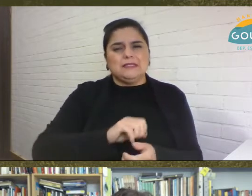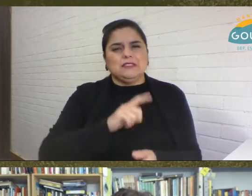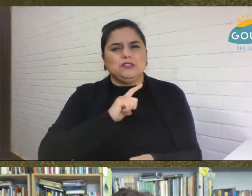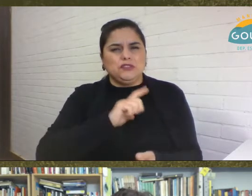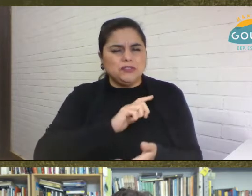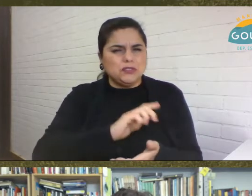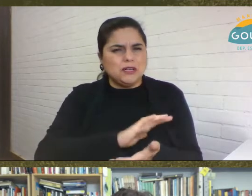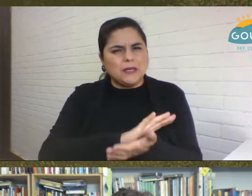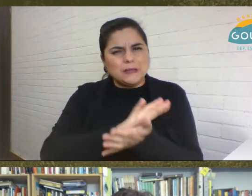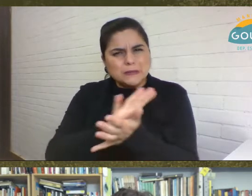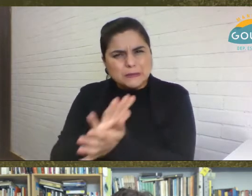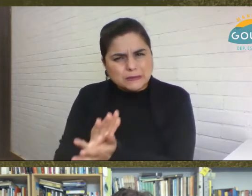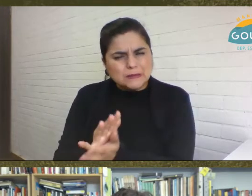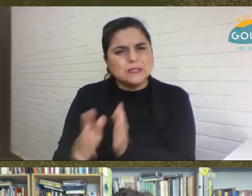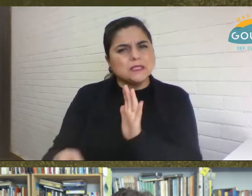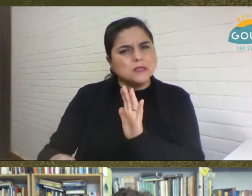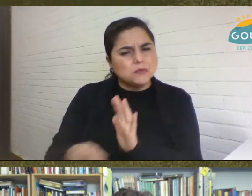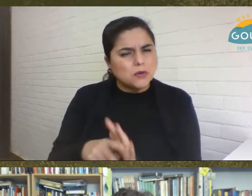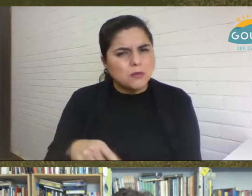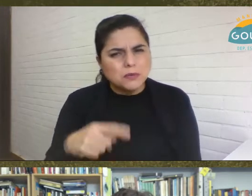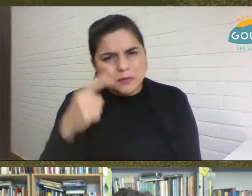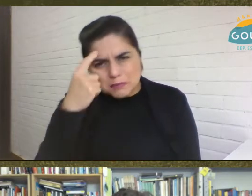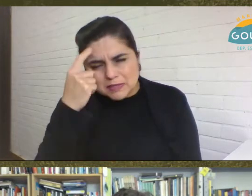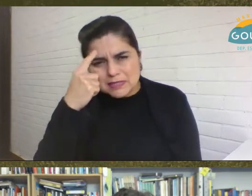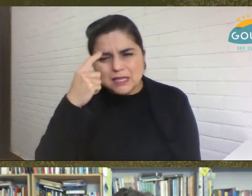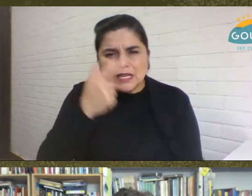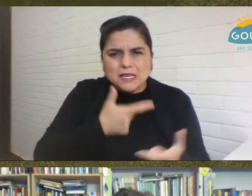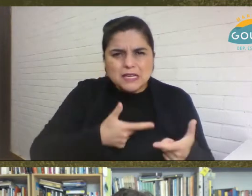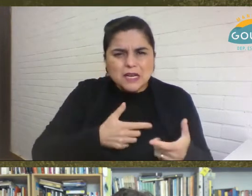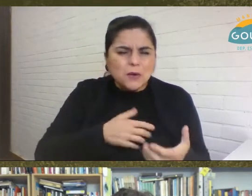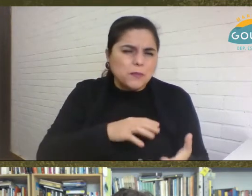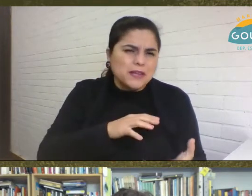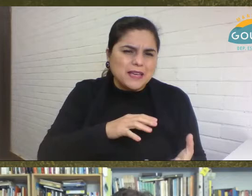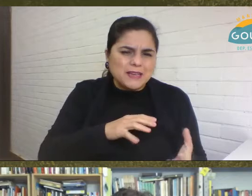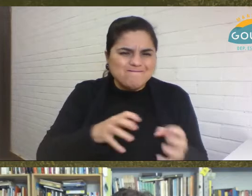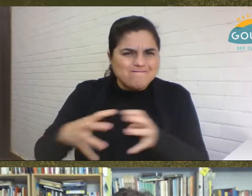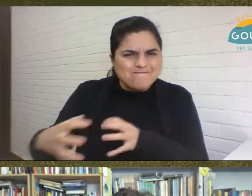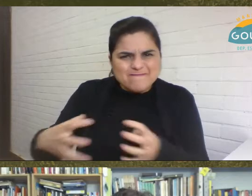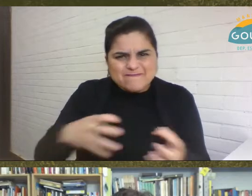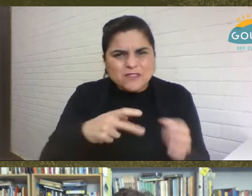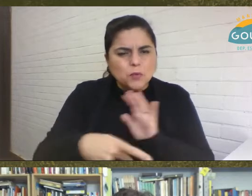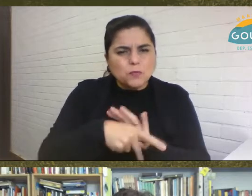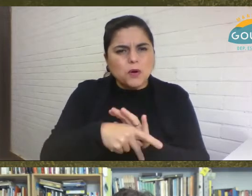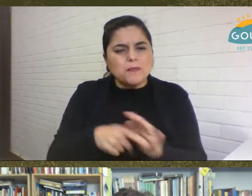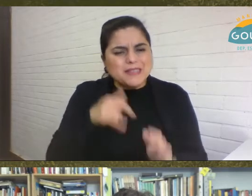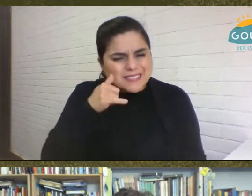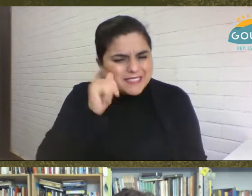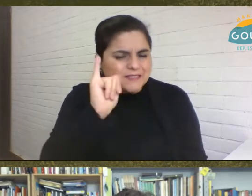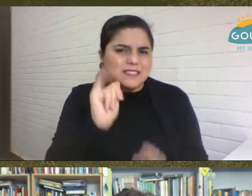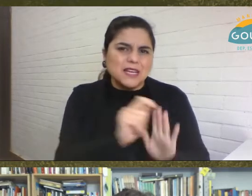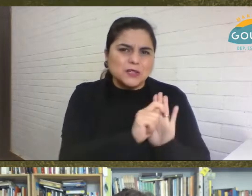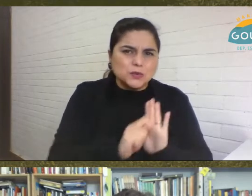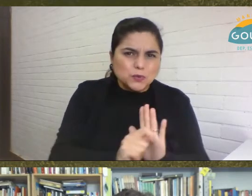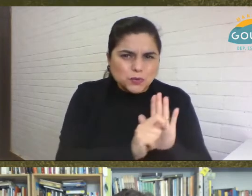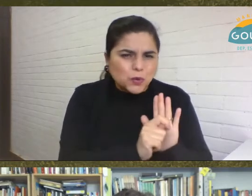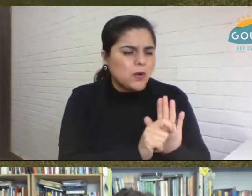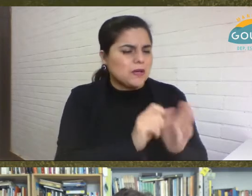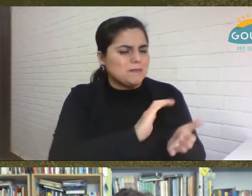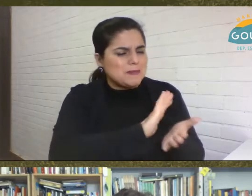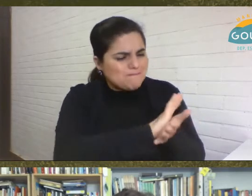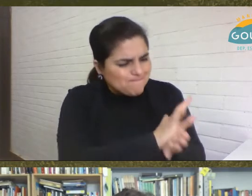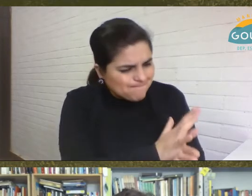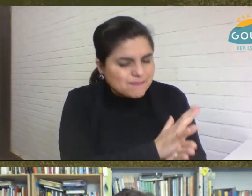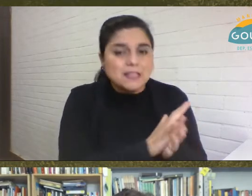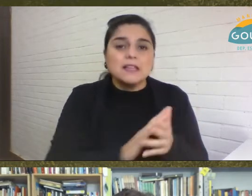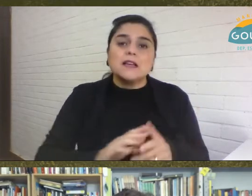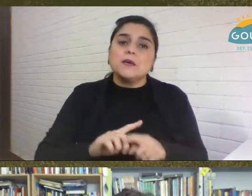inspirada na guerra às drogas, o que é facto é que, em simultâneo, começou a haver o desenvolvimento